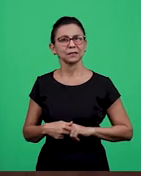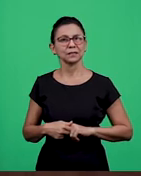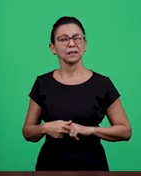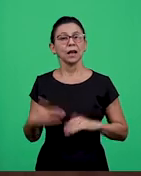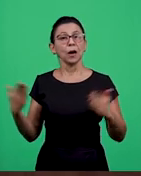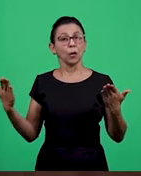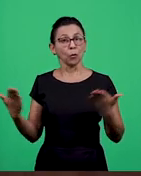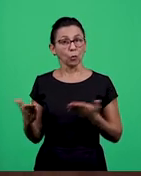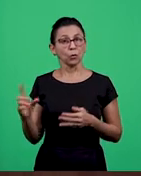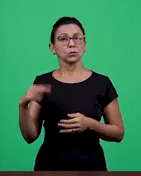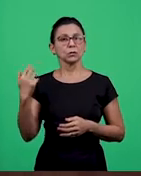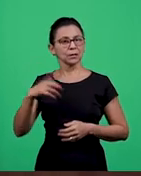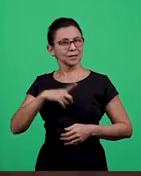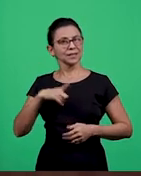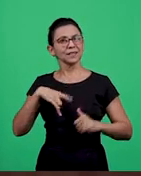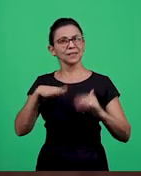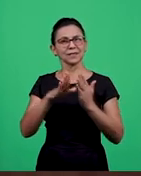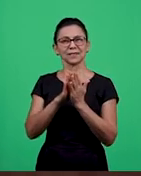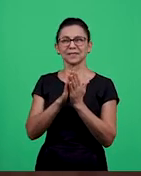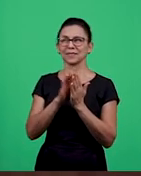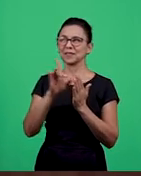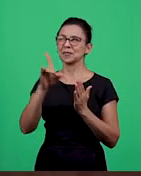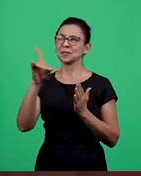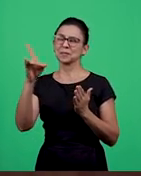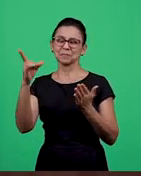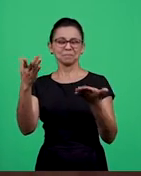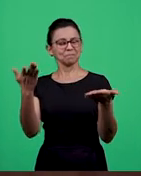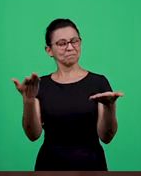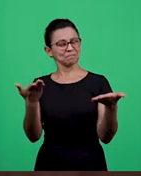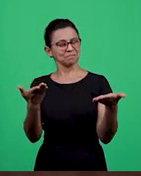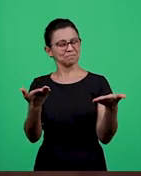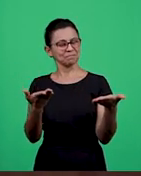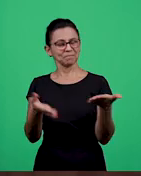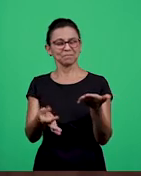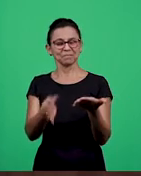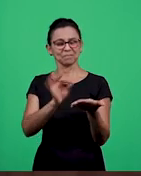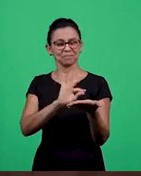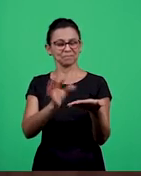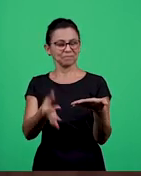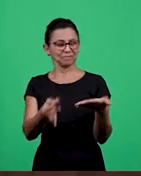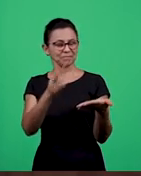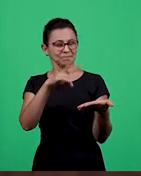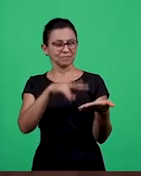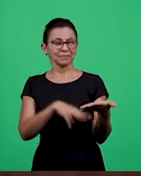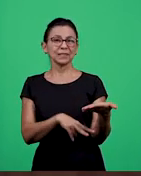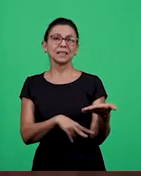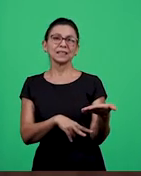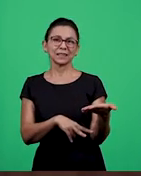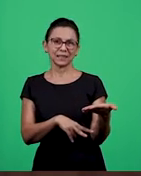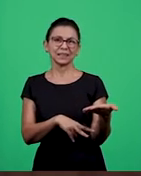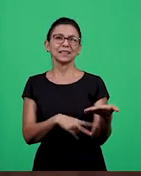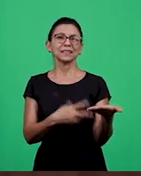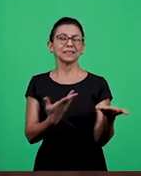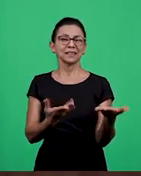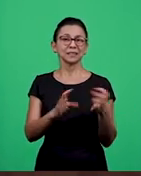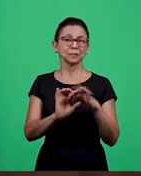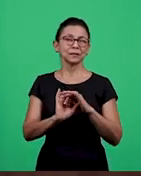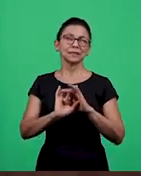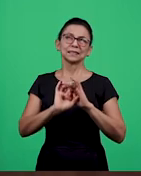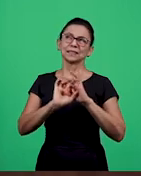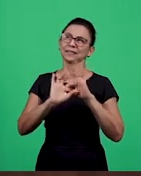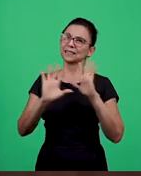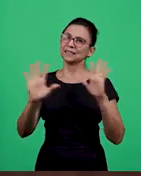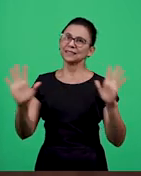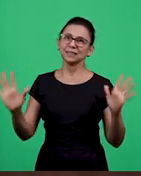de ter as nossas Bíblias, né? De poder ter as nossas Bíblias, de poder ler a palavra do